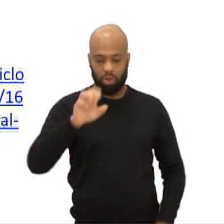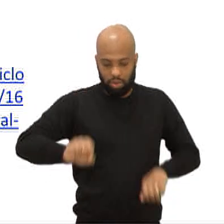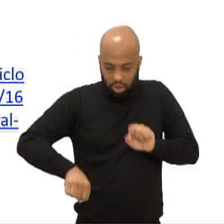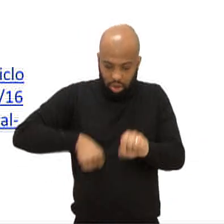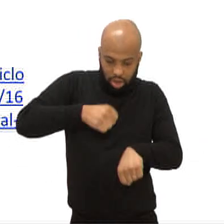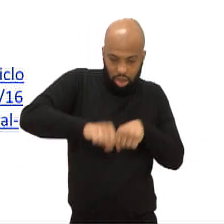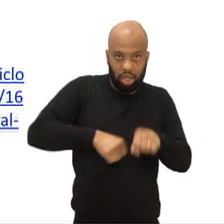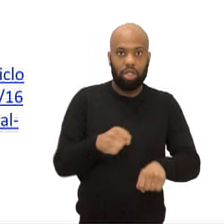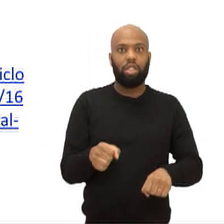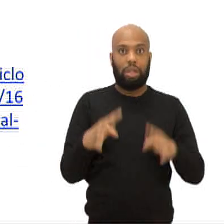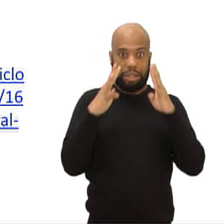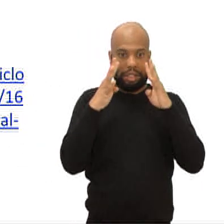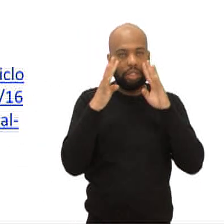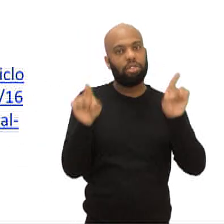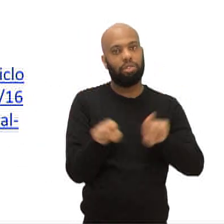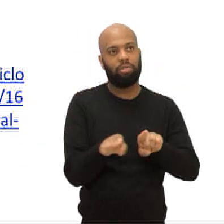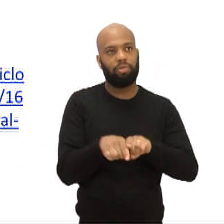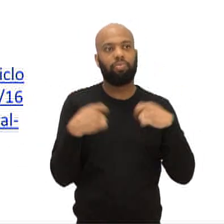força, atenção.